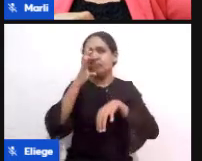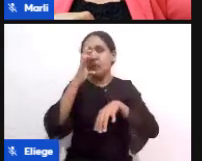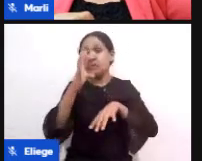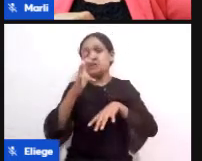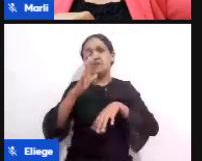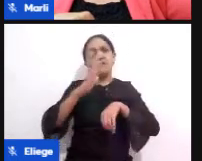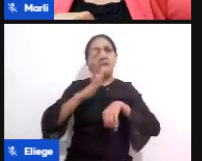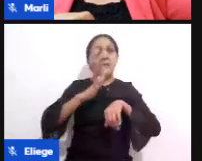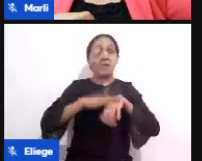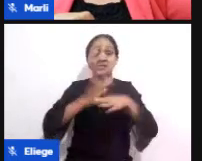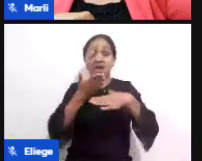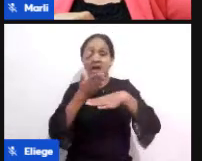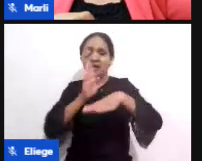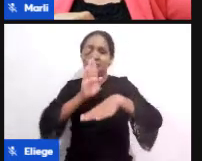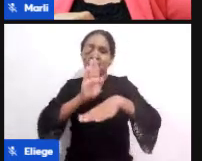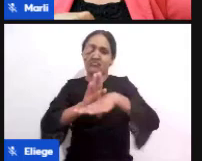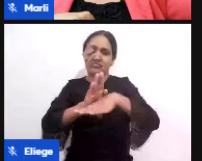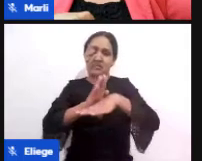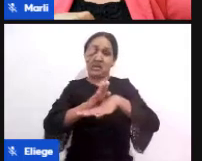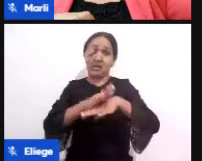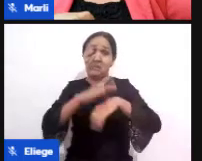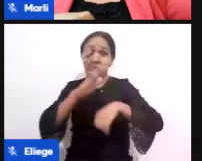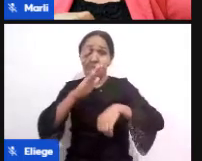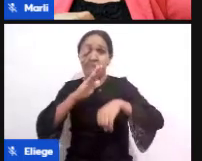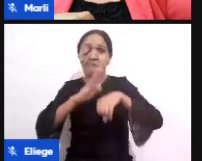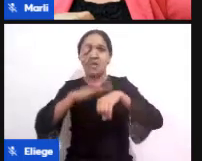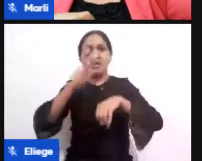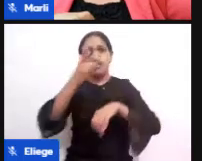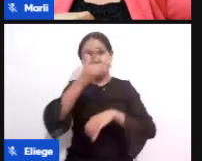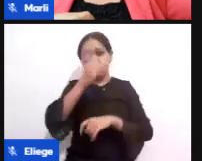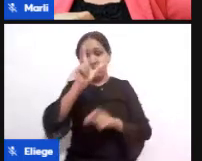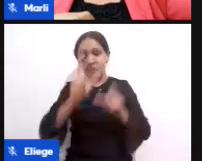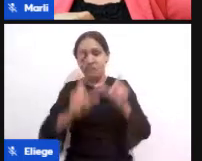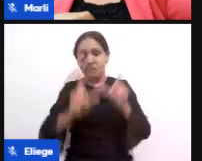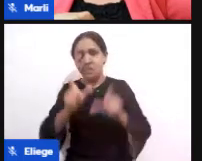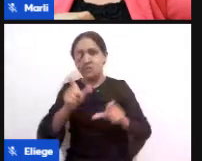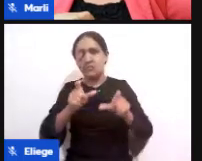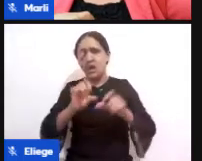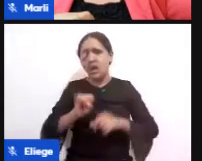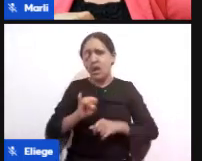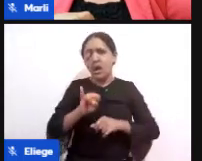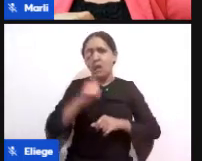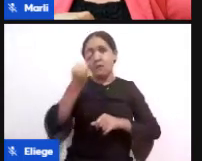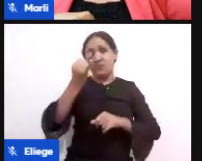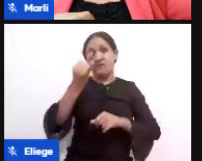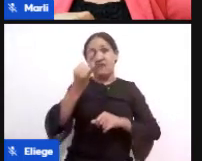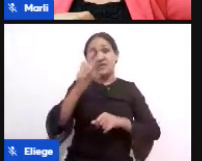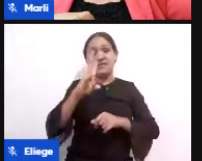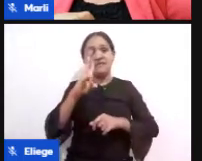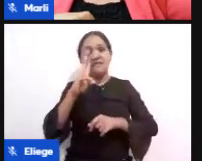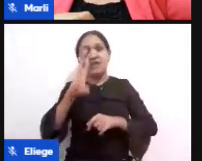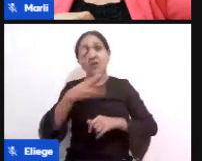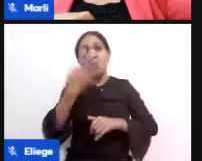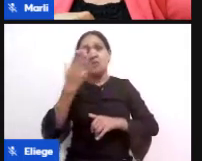com as pessoas. Aproveite e lhes diga o quanto são importantes para